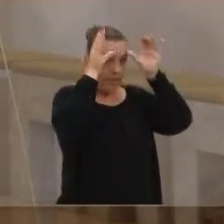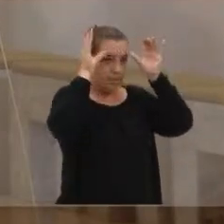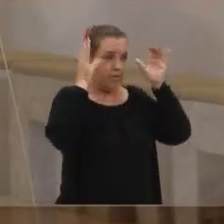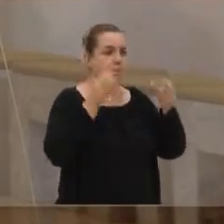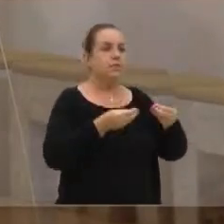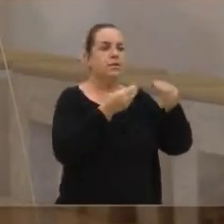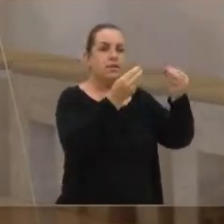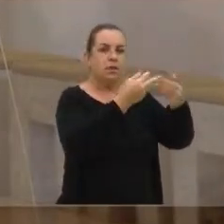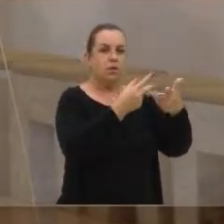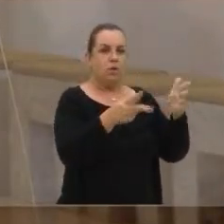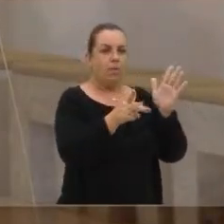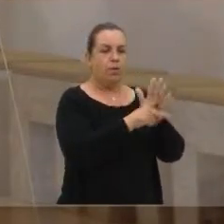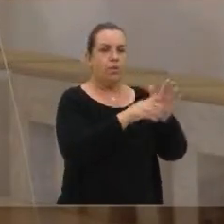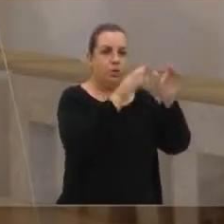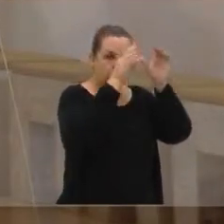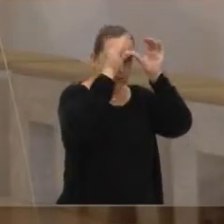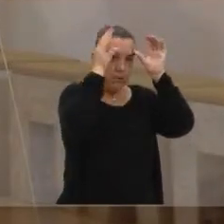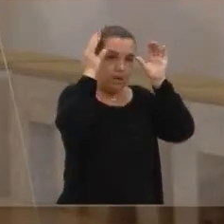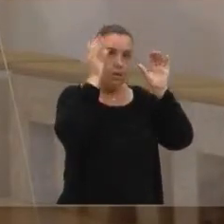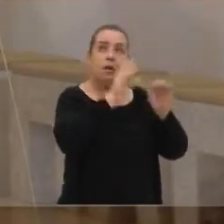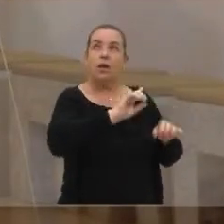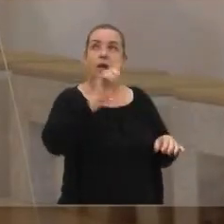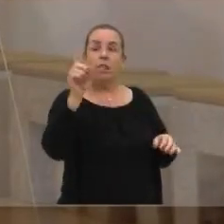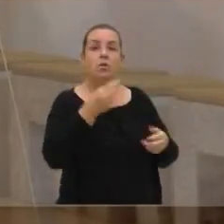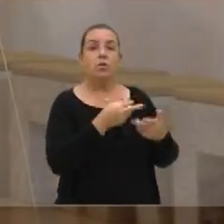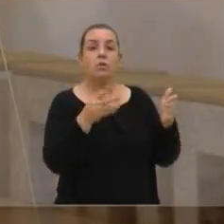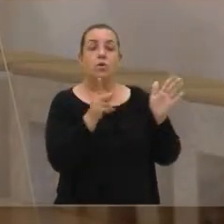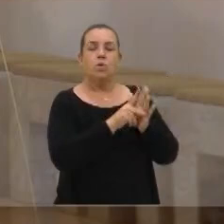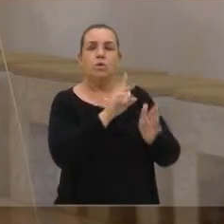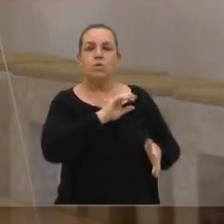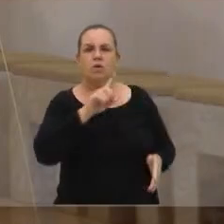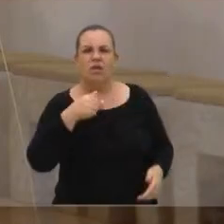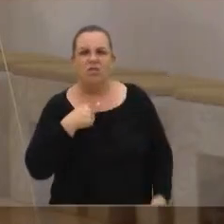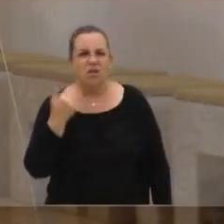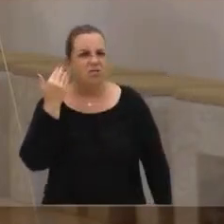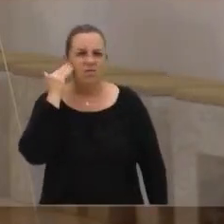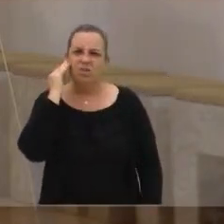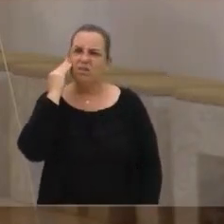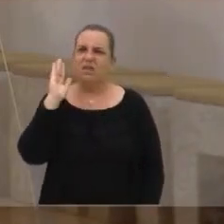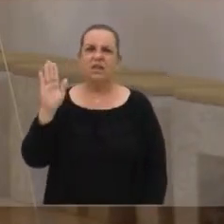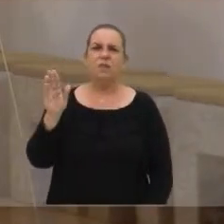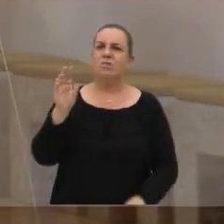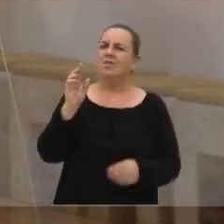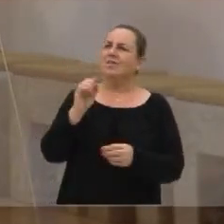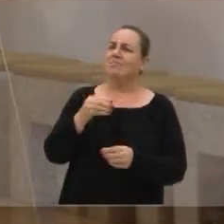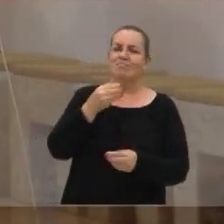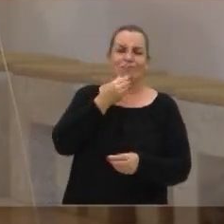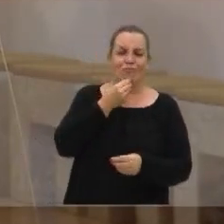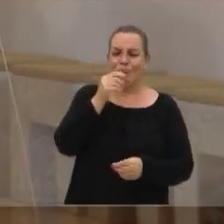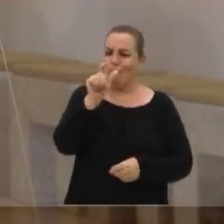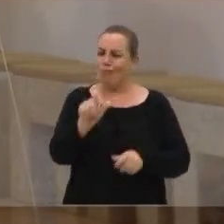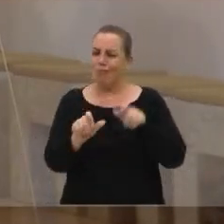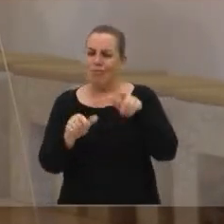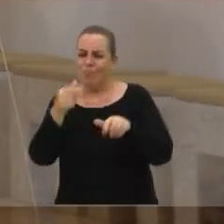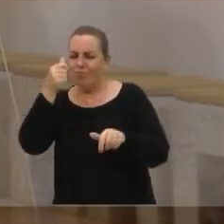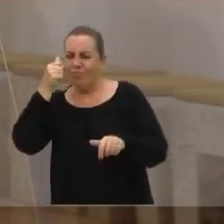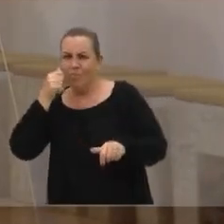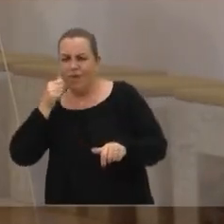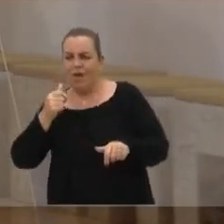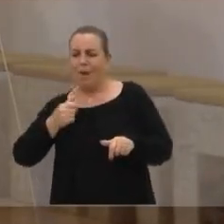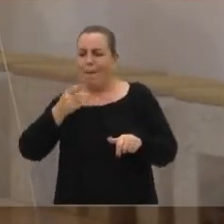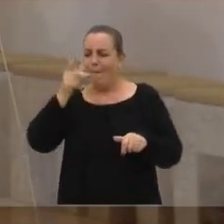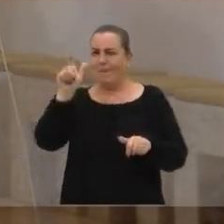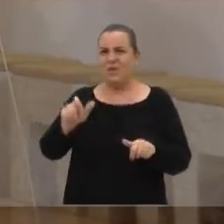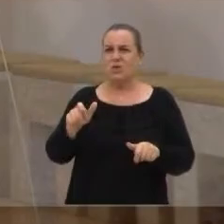retribuir, nós não compreendemos que o homem foi feito à imagem e semelhança de Deus.